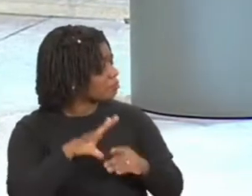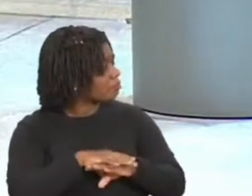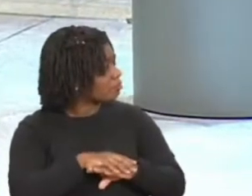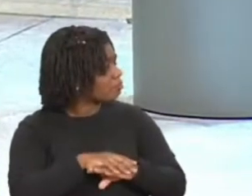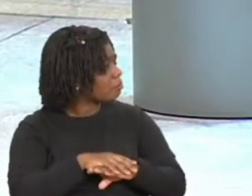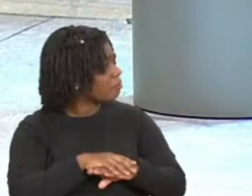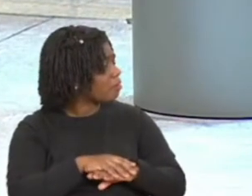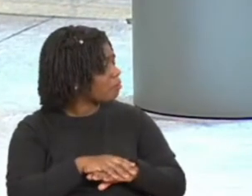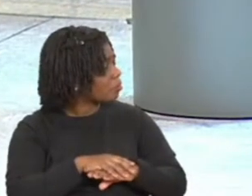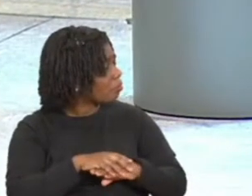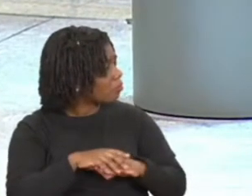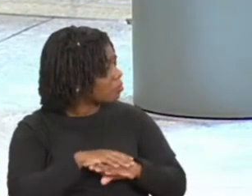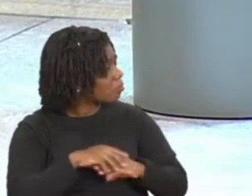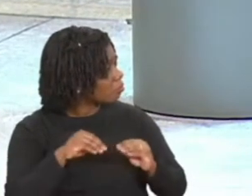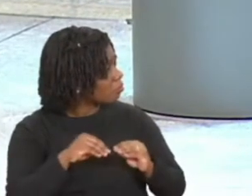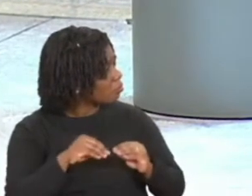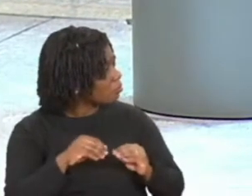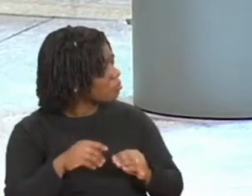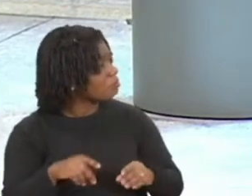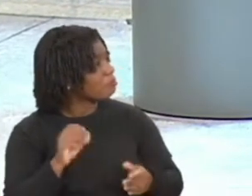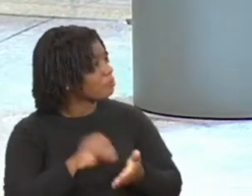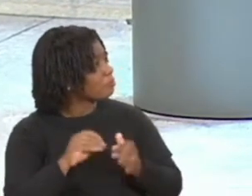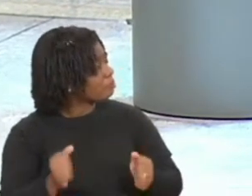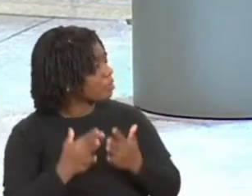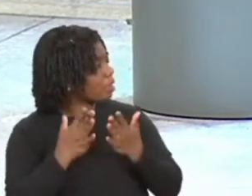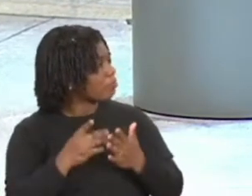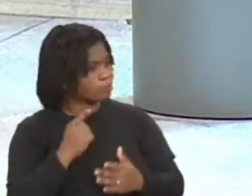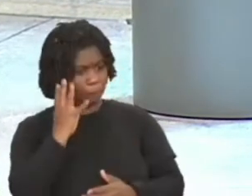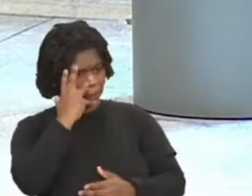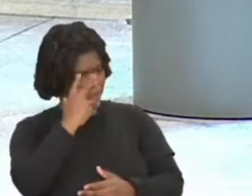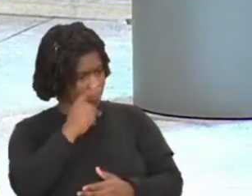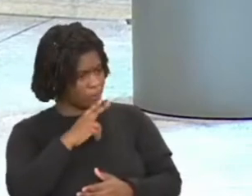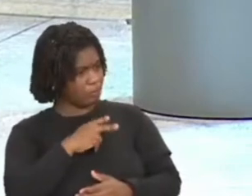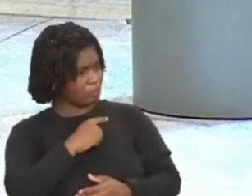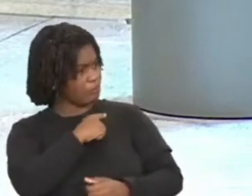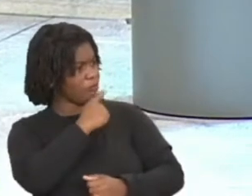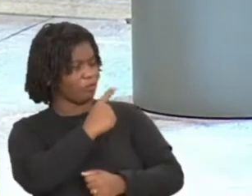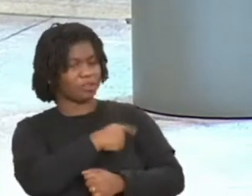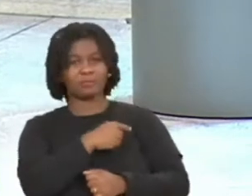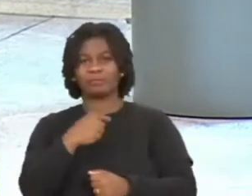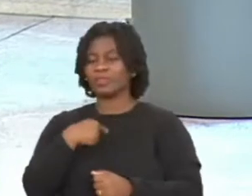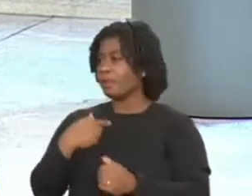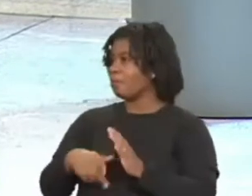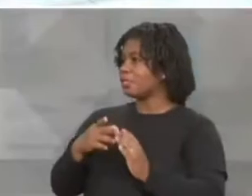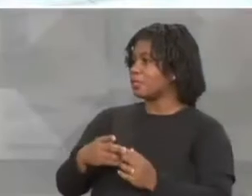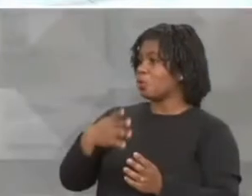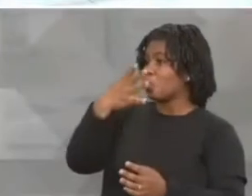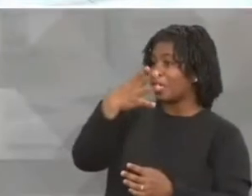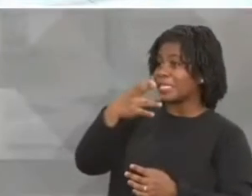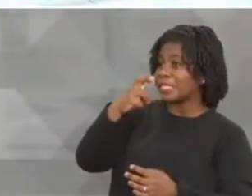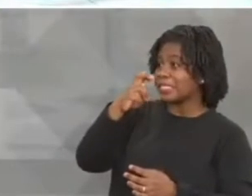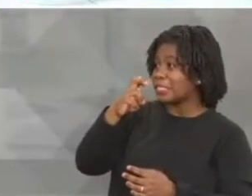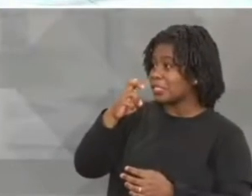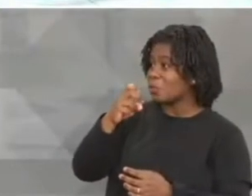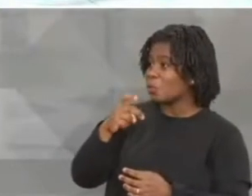o seu Oi tá aí bonito forte cheguei a 45 kg de bicho você tem um